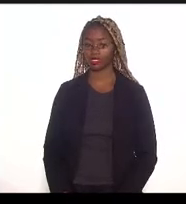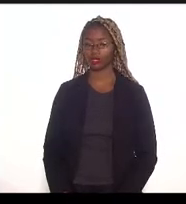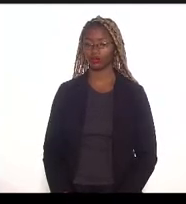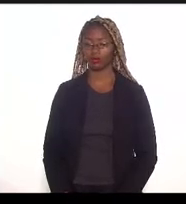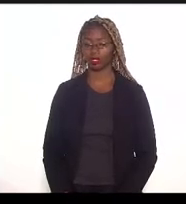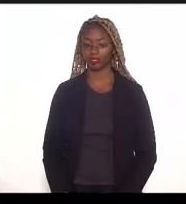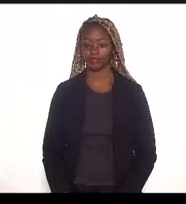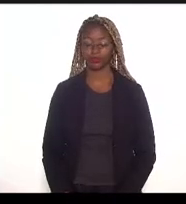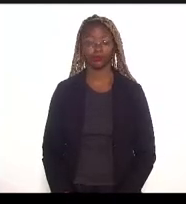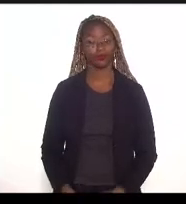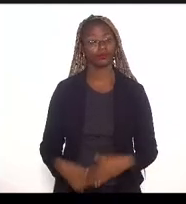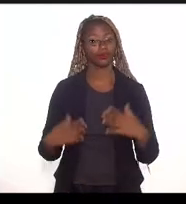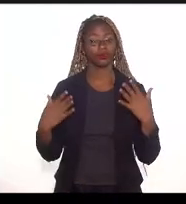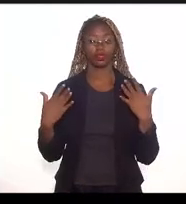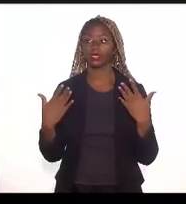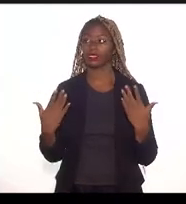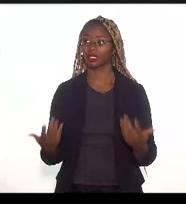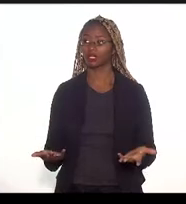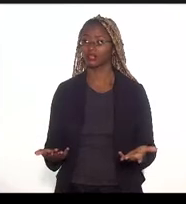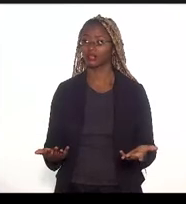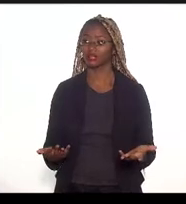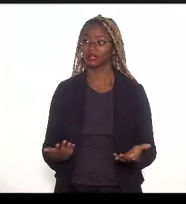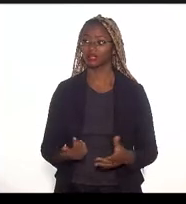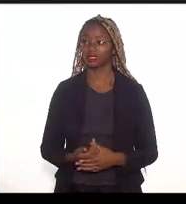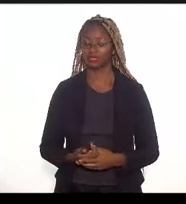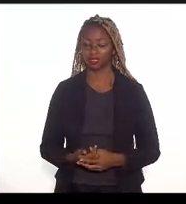Projetos estabelecidos para a gestão, né, do biênio